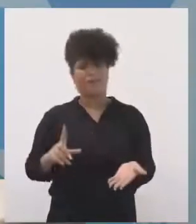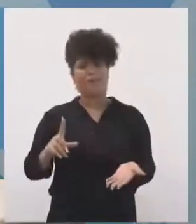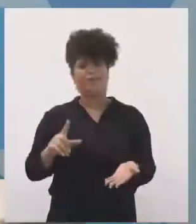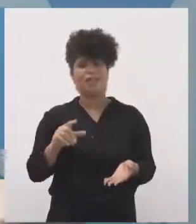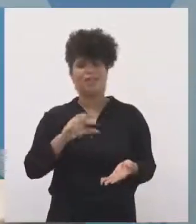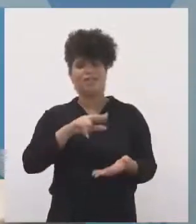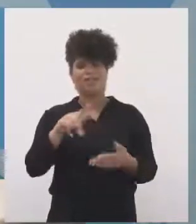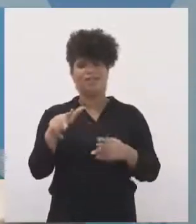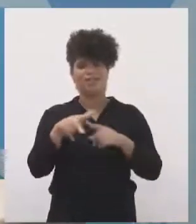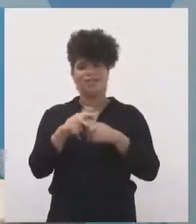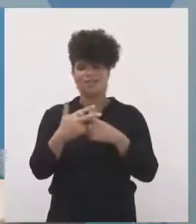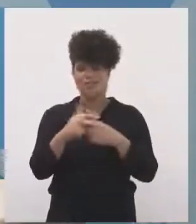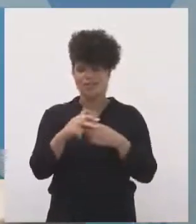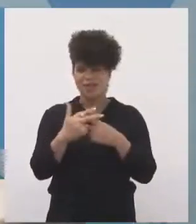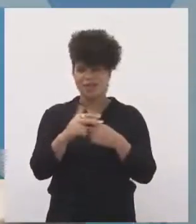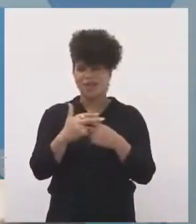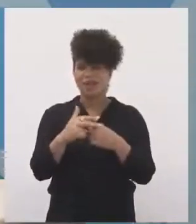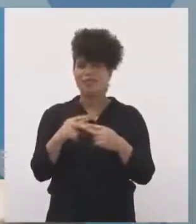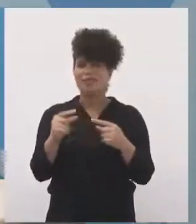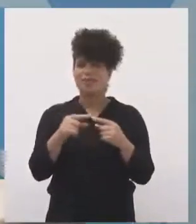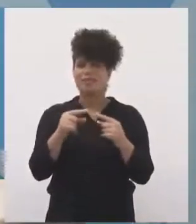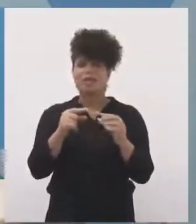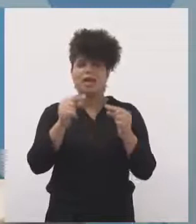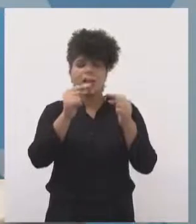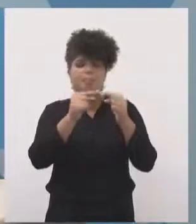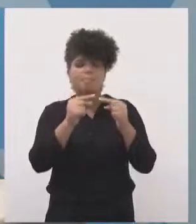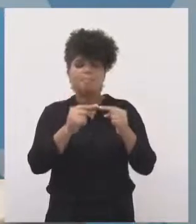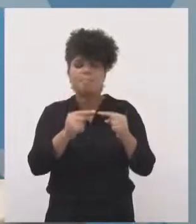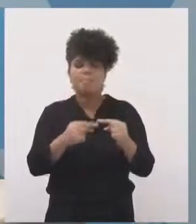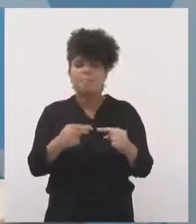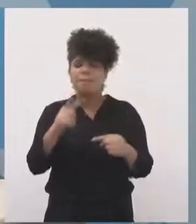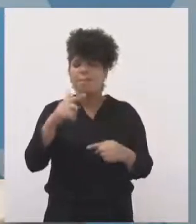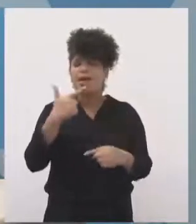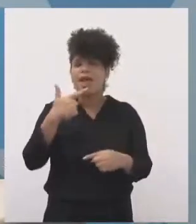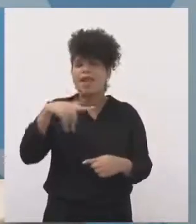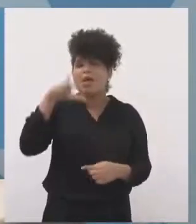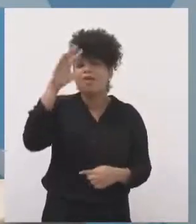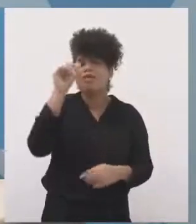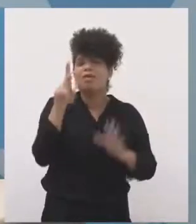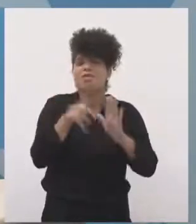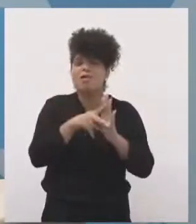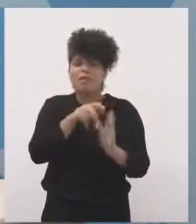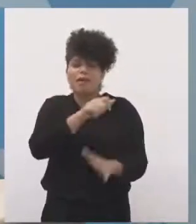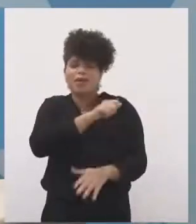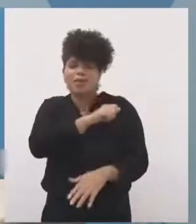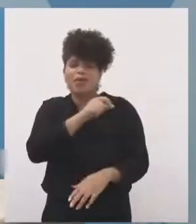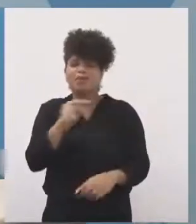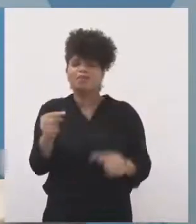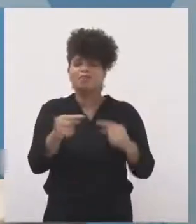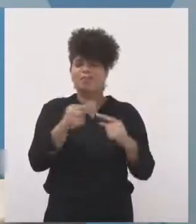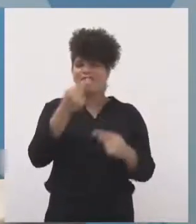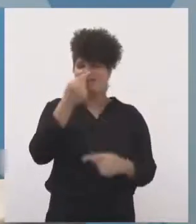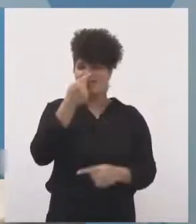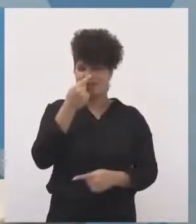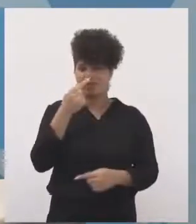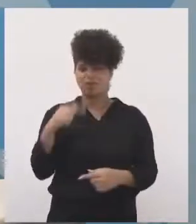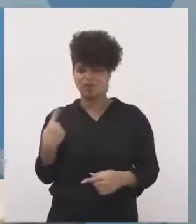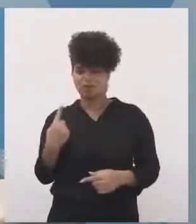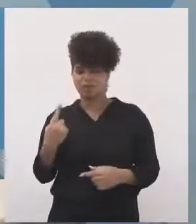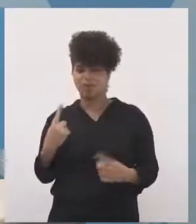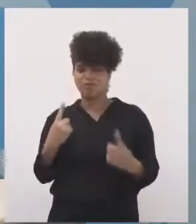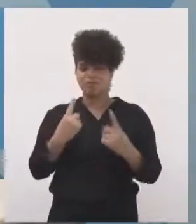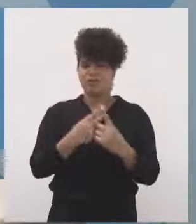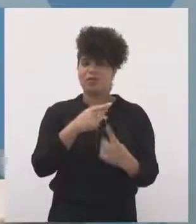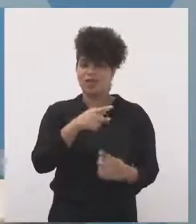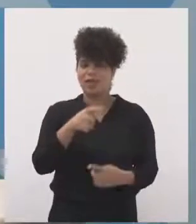com ferramentas que tragam essa linguagem próxima do aluno que a gente consegue essa aproximação e esse interesse